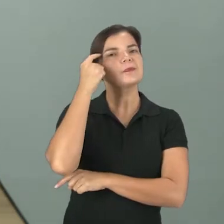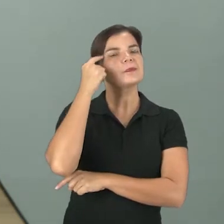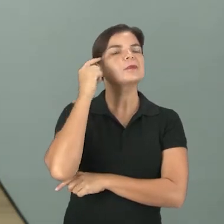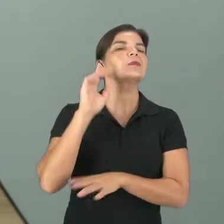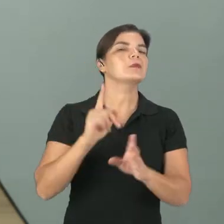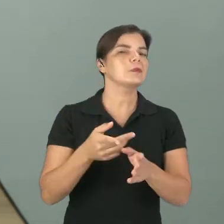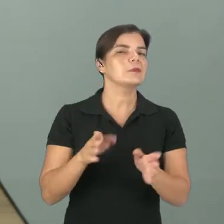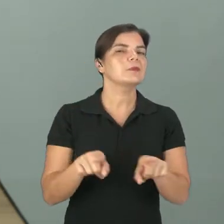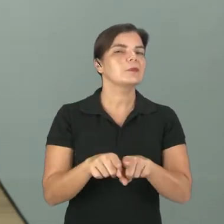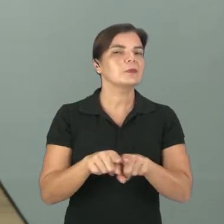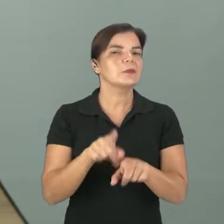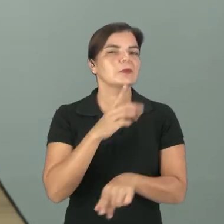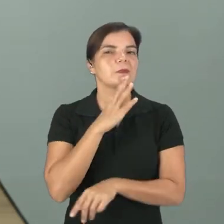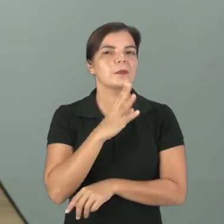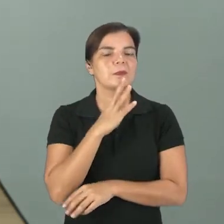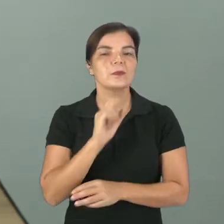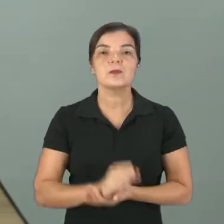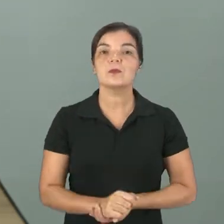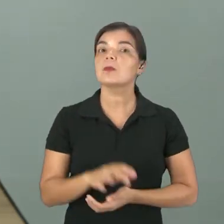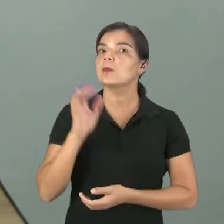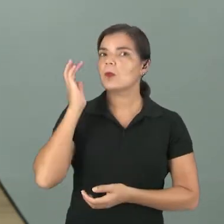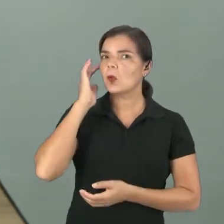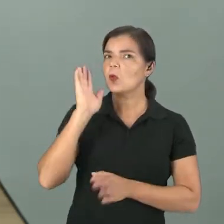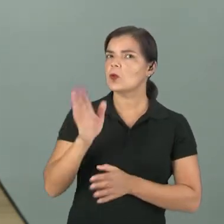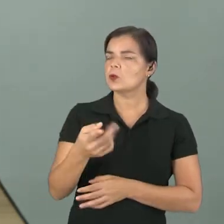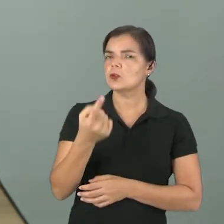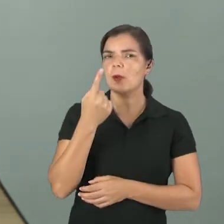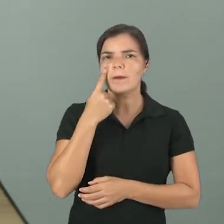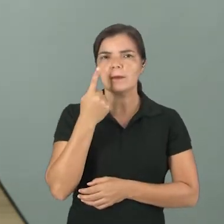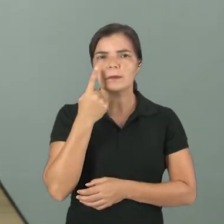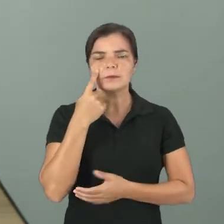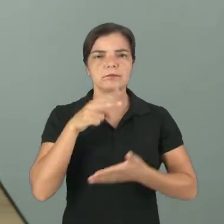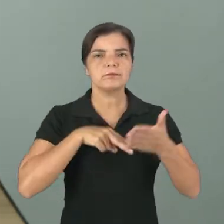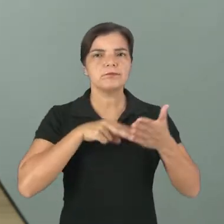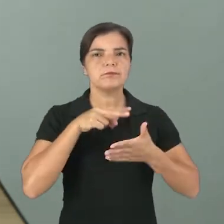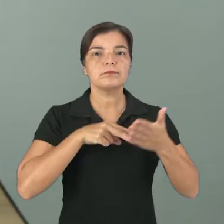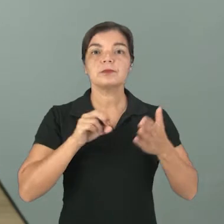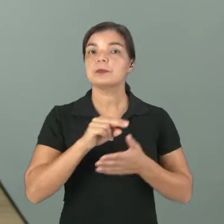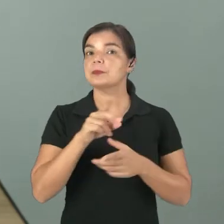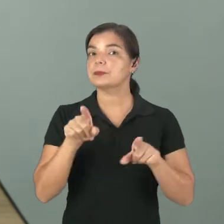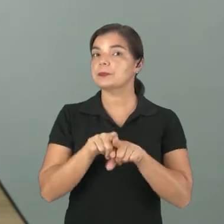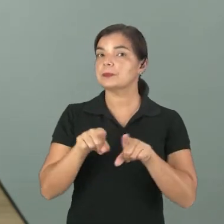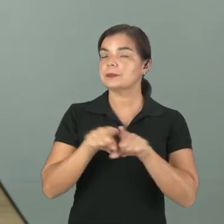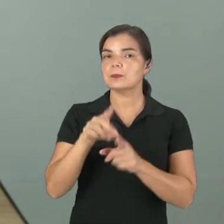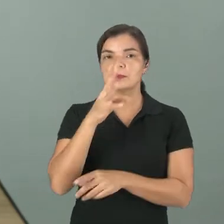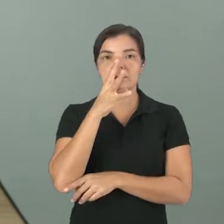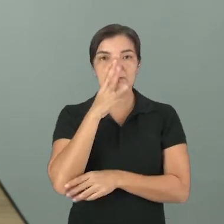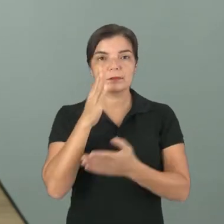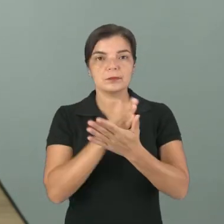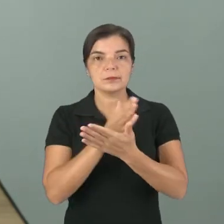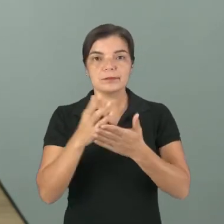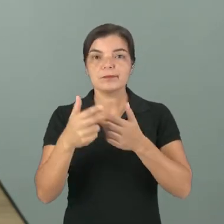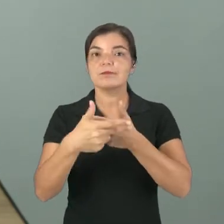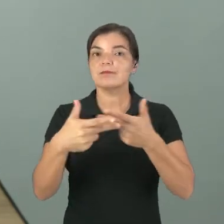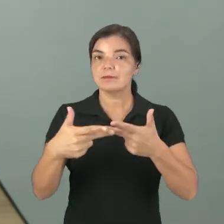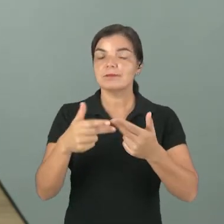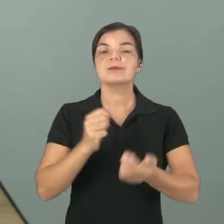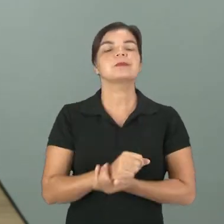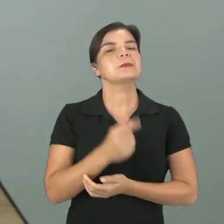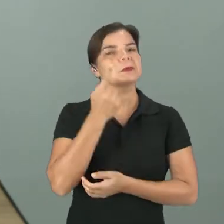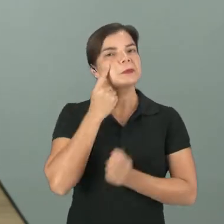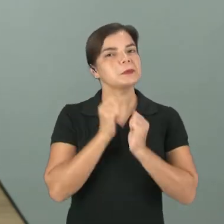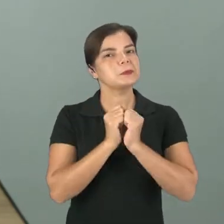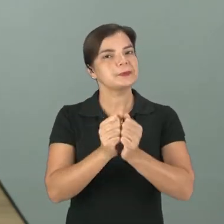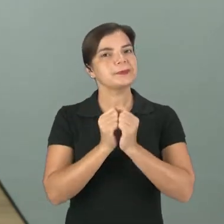casa, será que você os conhece? Será que você já ouviu, já leu ou já até assistiu a alguma dessas histórias?